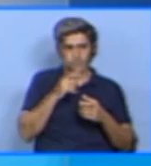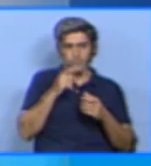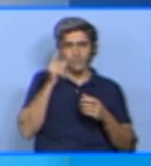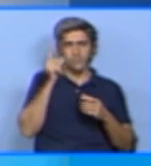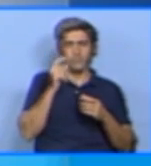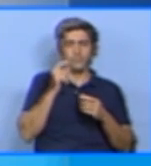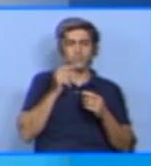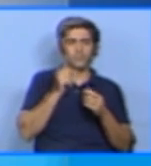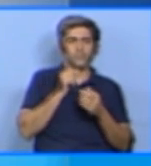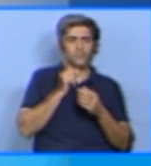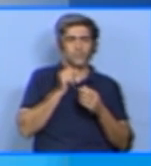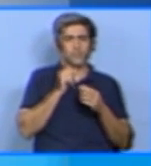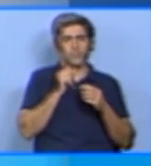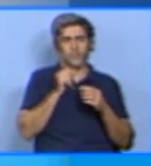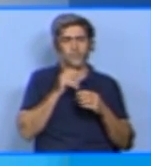foi curar